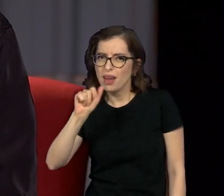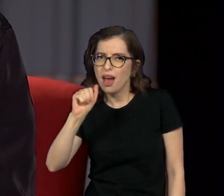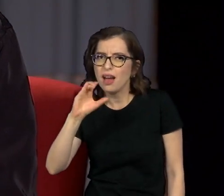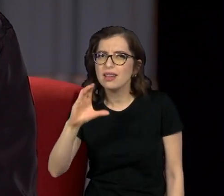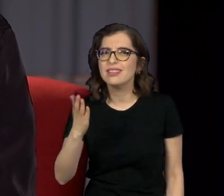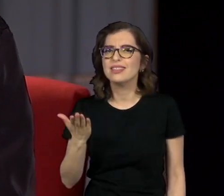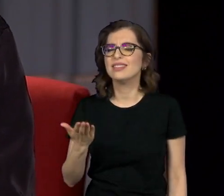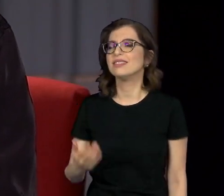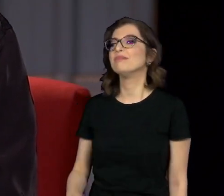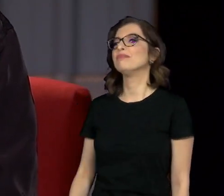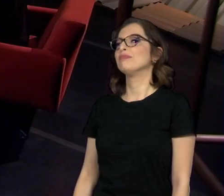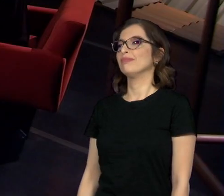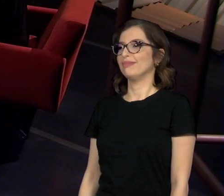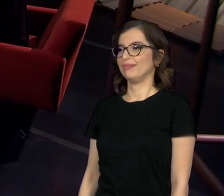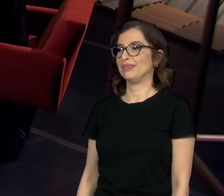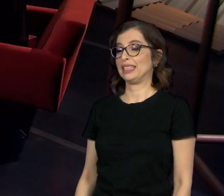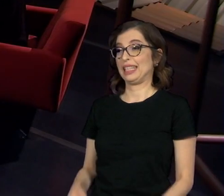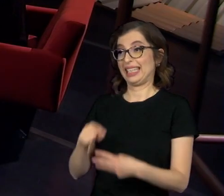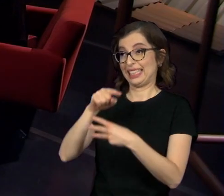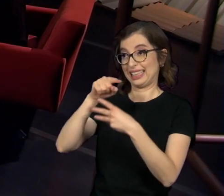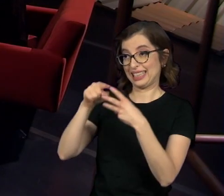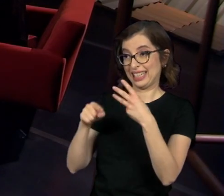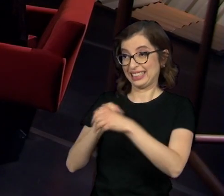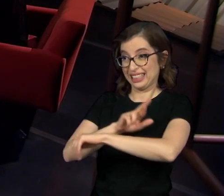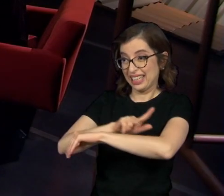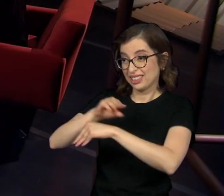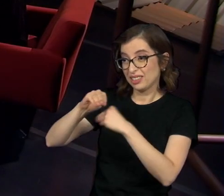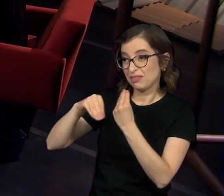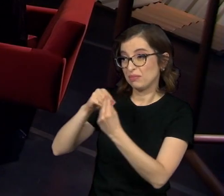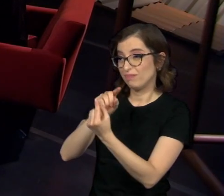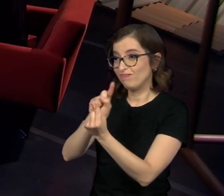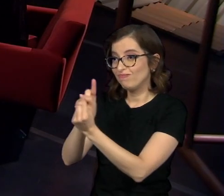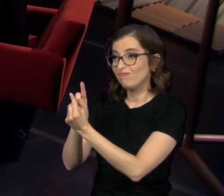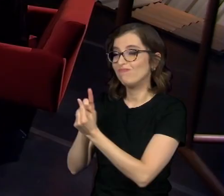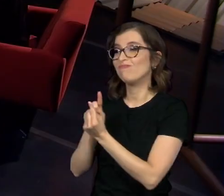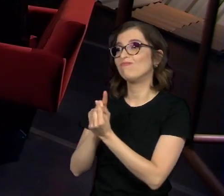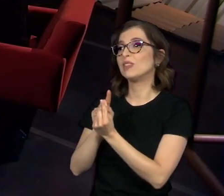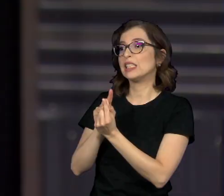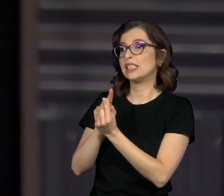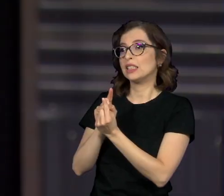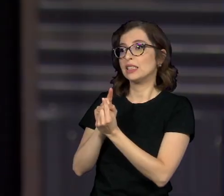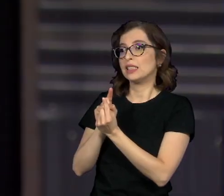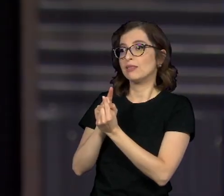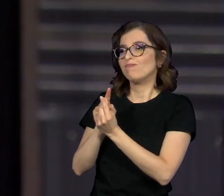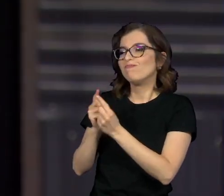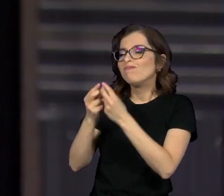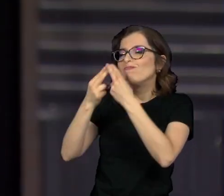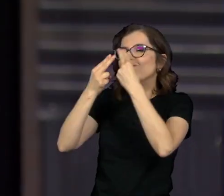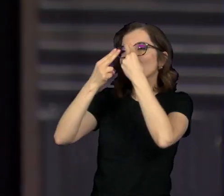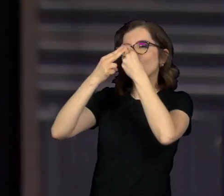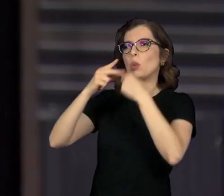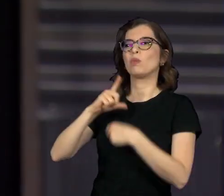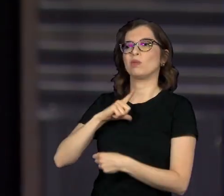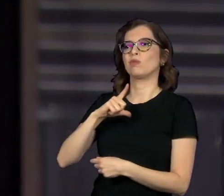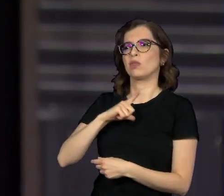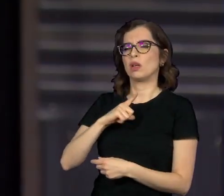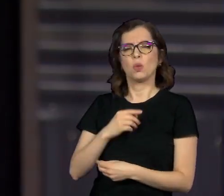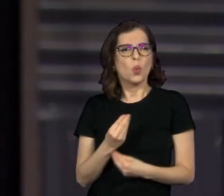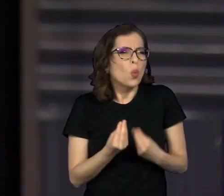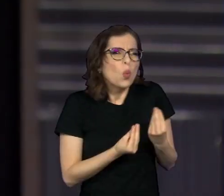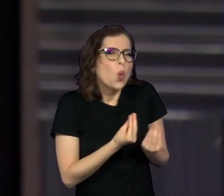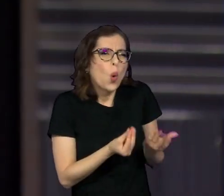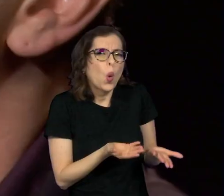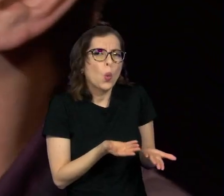deixou traumas em todos, né? Em Eu todos concordo, eu nós. tendo a concordar com o Bilac, sim. E que tristeza é essa? Como é que ela